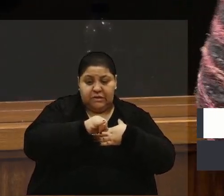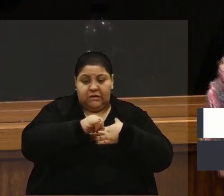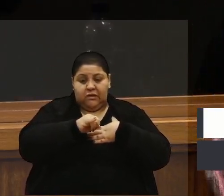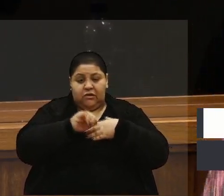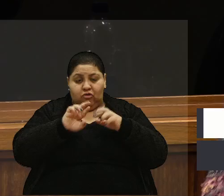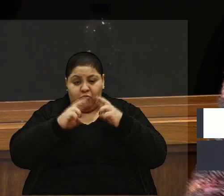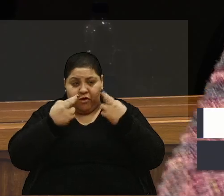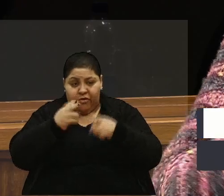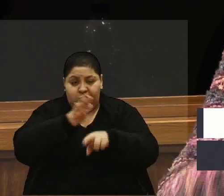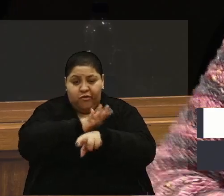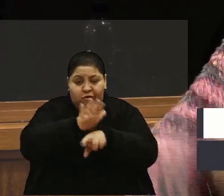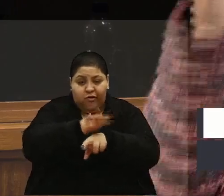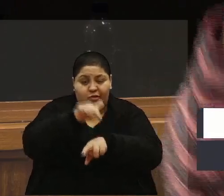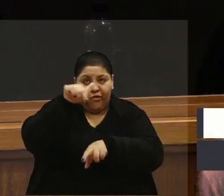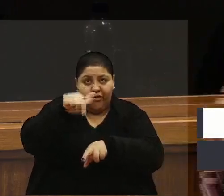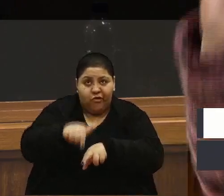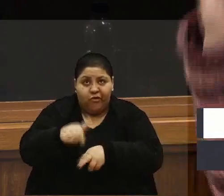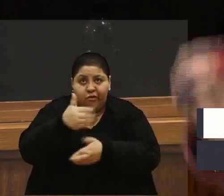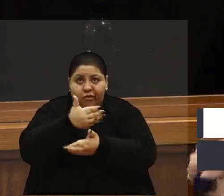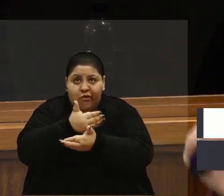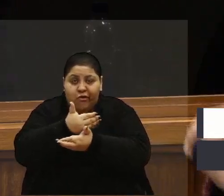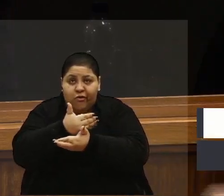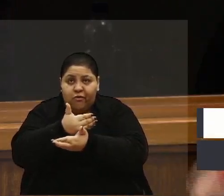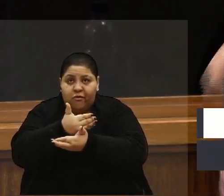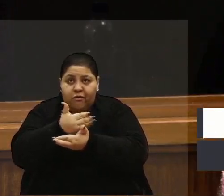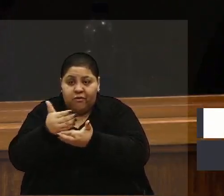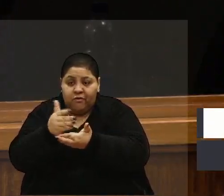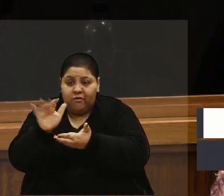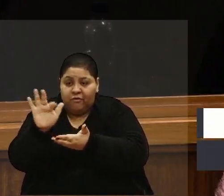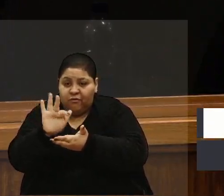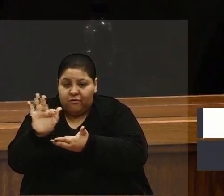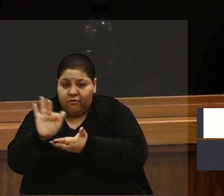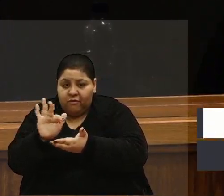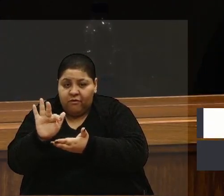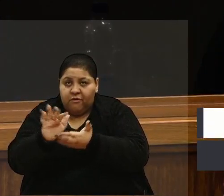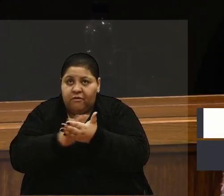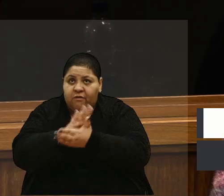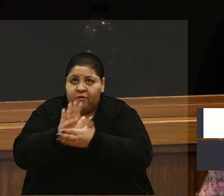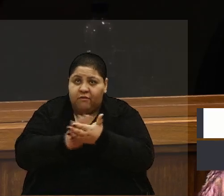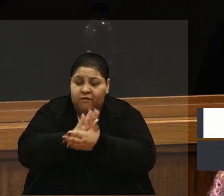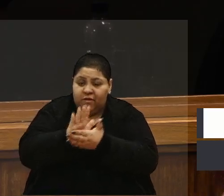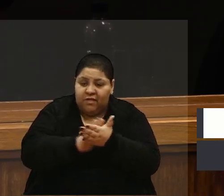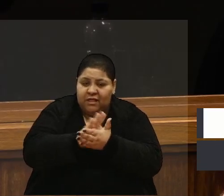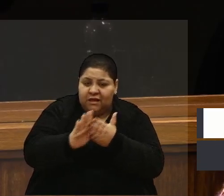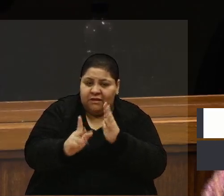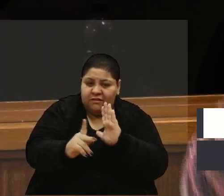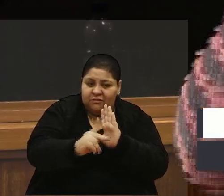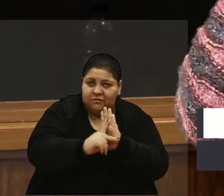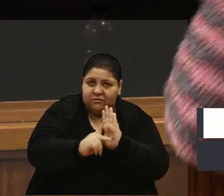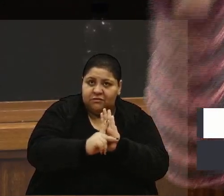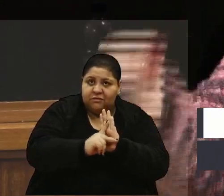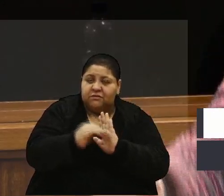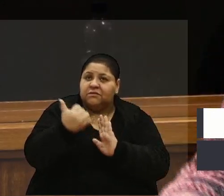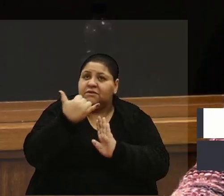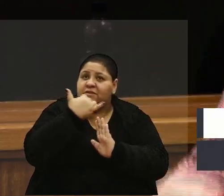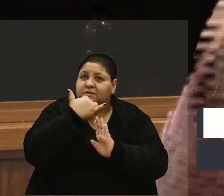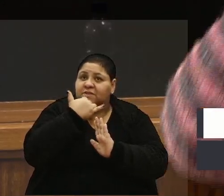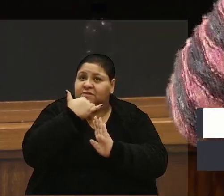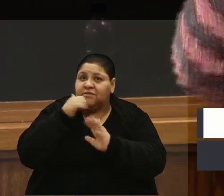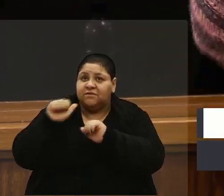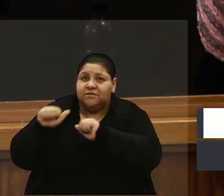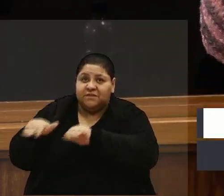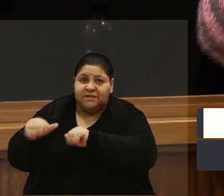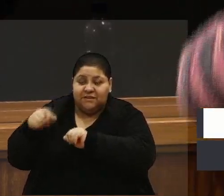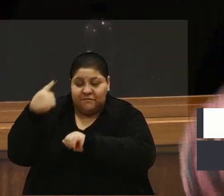extraordinária. Nós estamos entrando em fevereiro e nada dos projetos... Fevereiro, desculpa, em setembro,